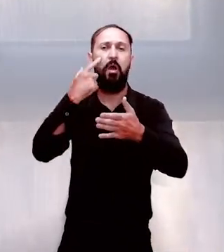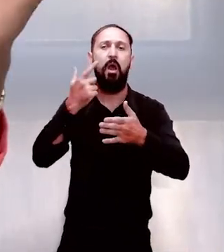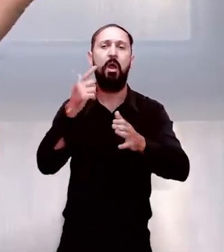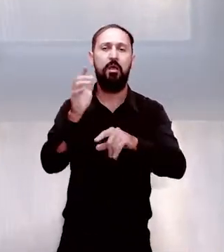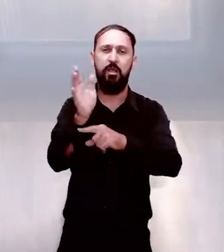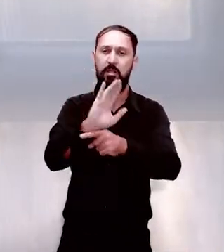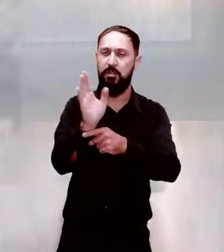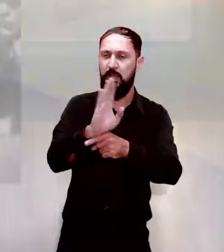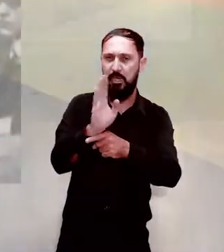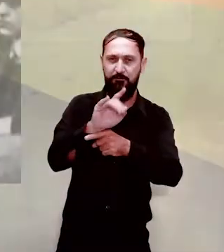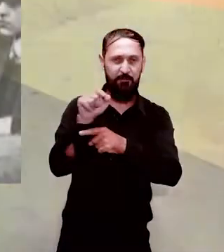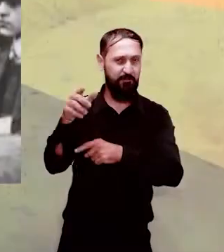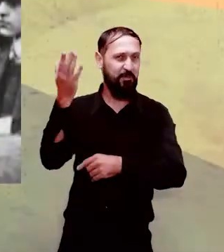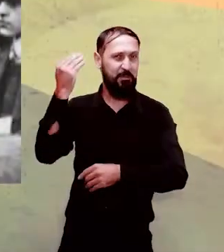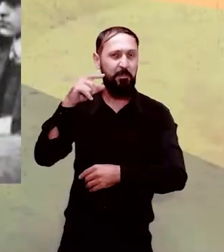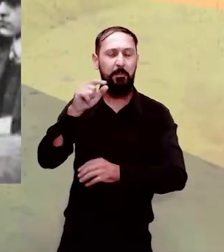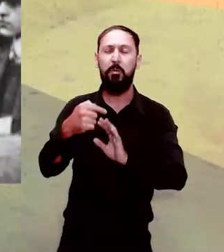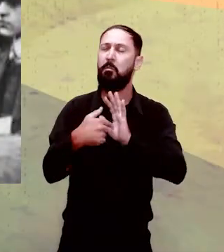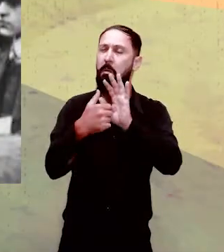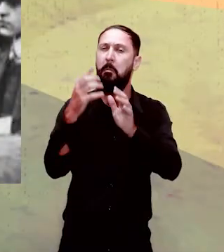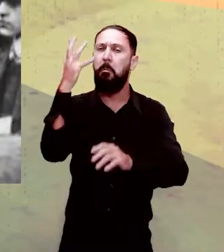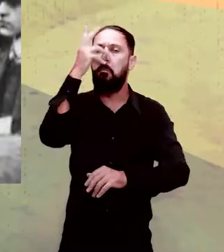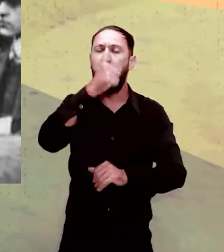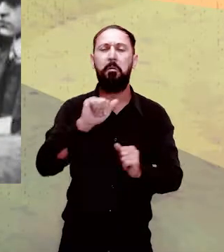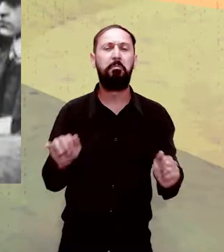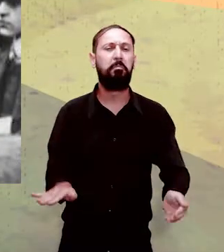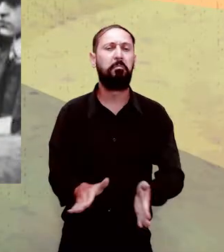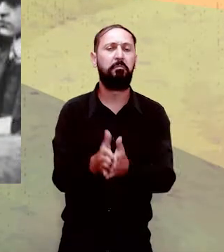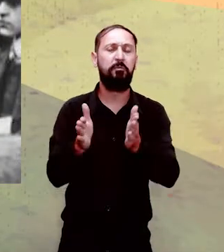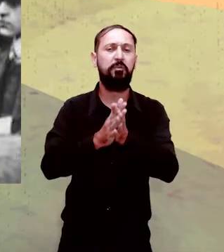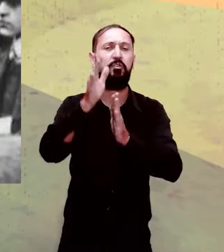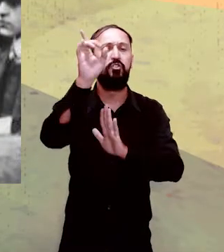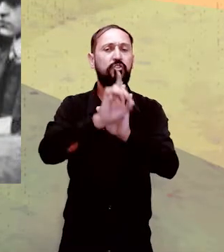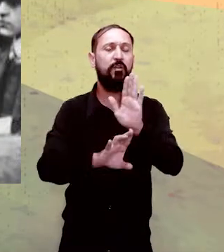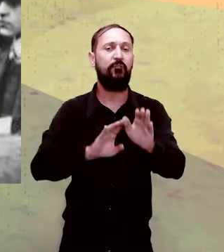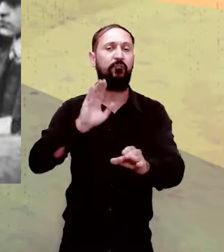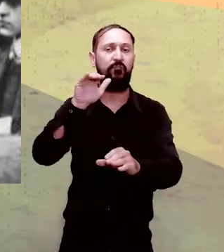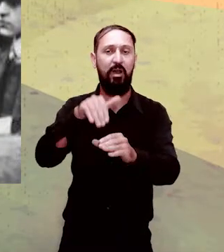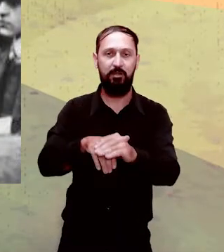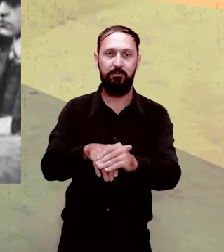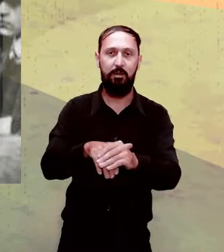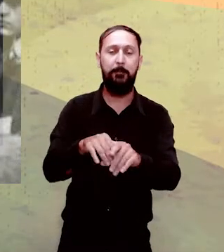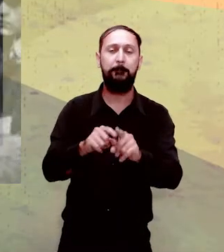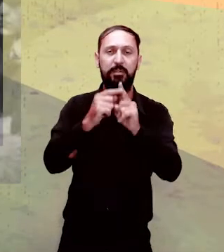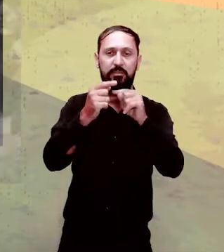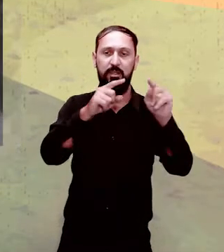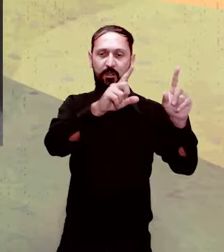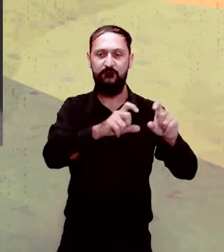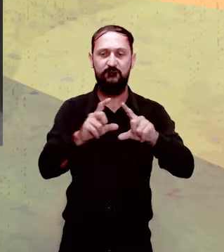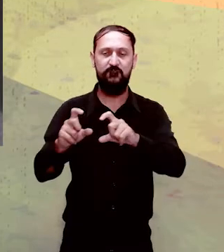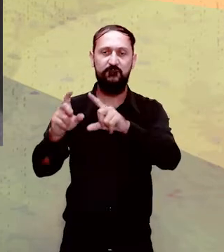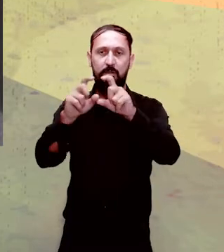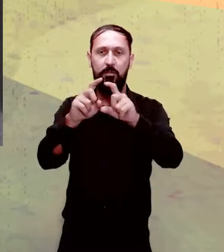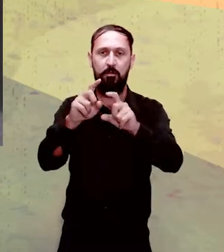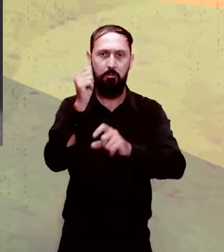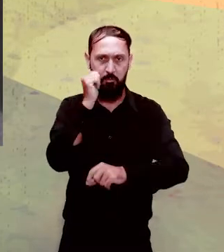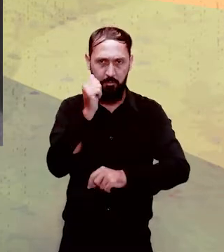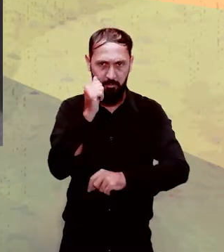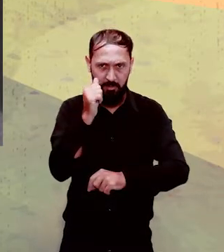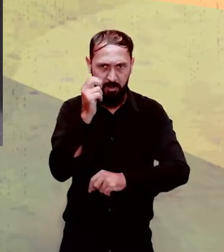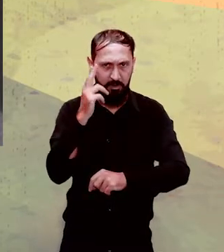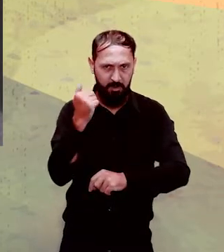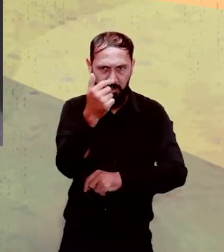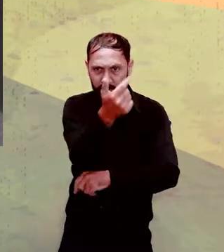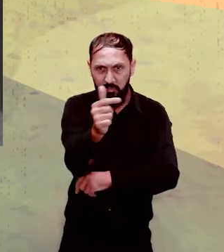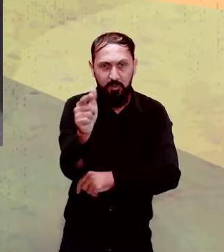Aquela luta, aquele filme As Sufragistas, lindo, maravilhoso, a luta pelo direito ao voto. Mas todas aquelas fotografias que